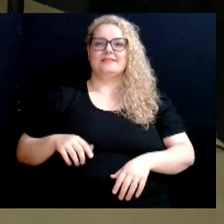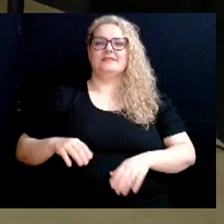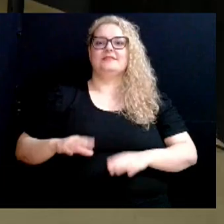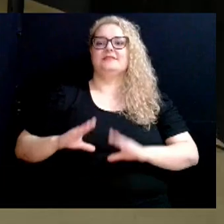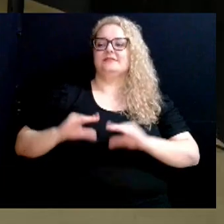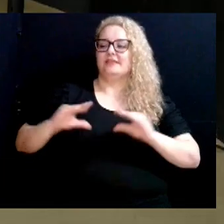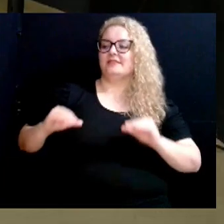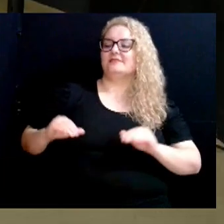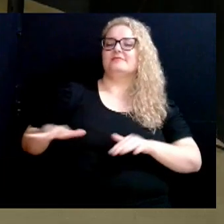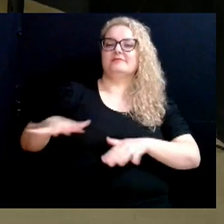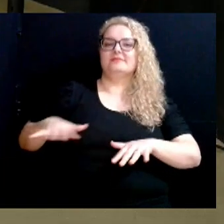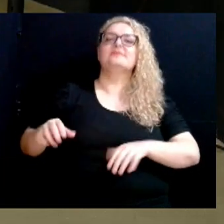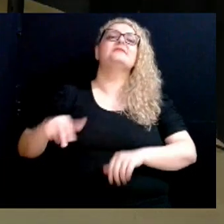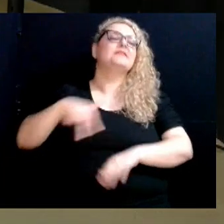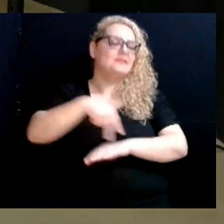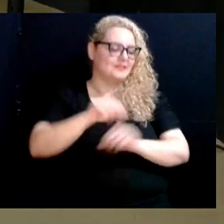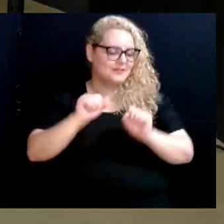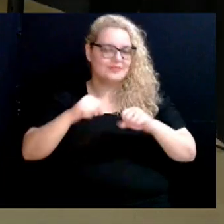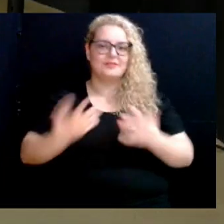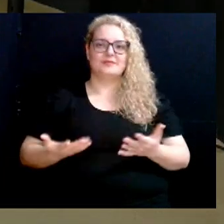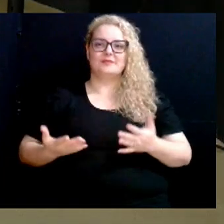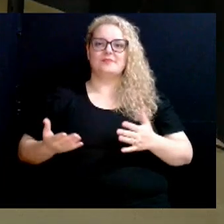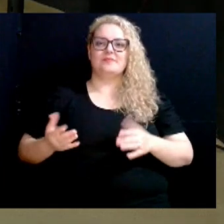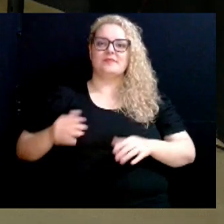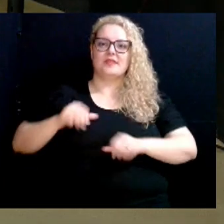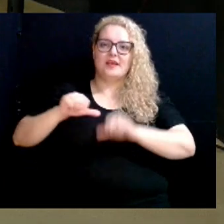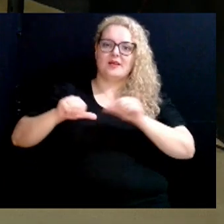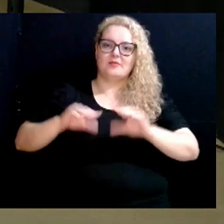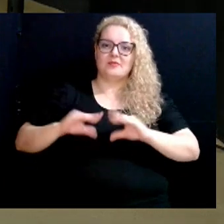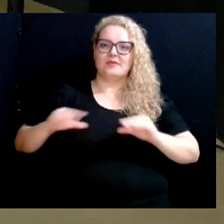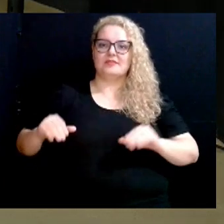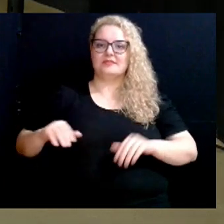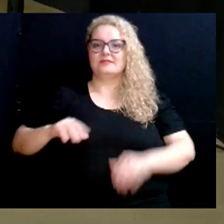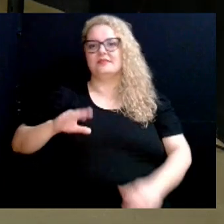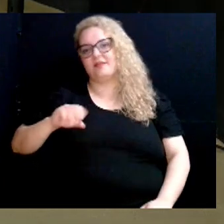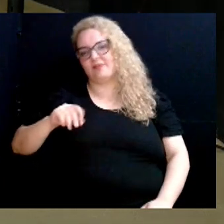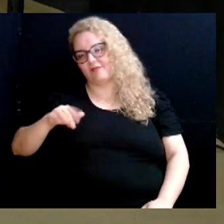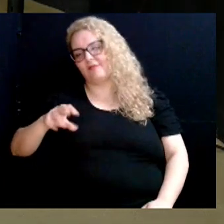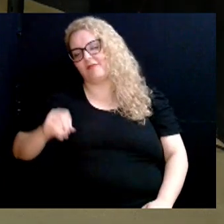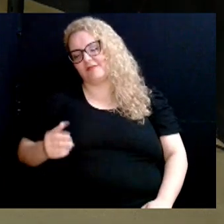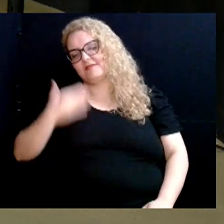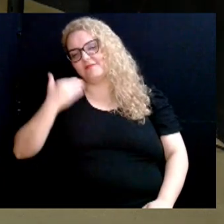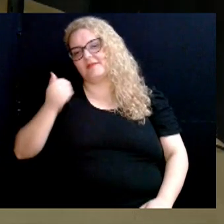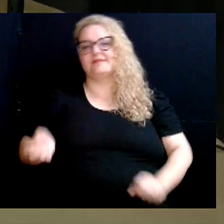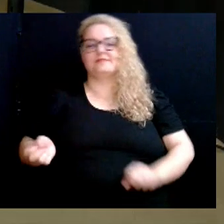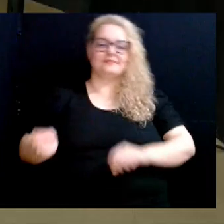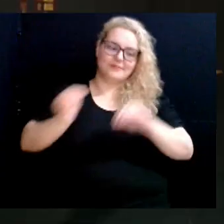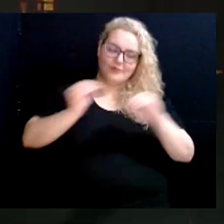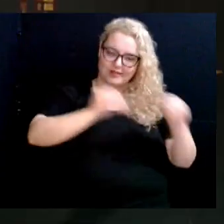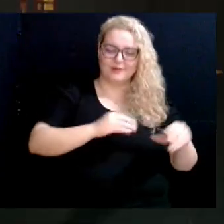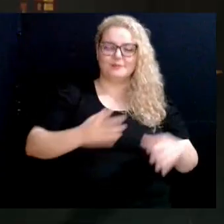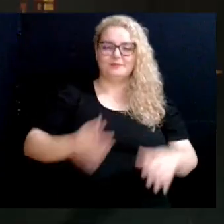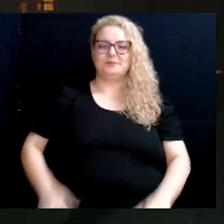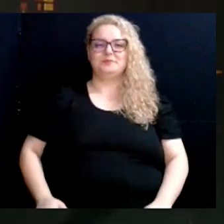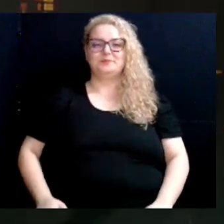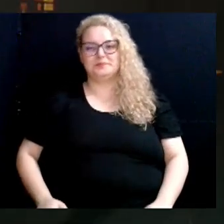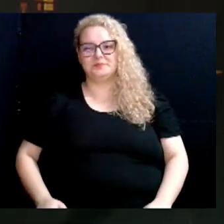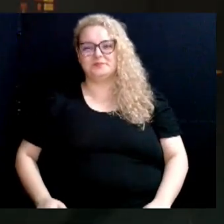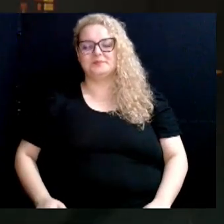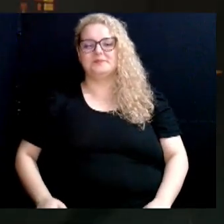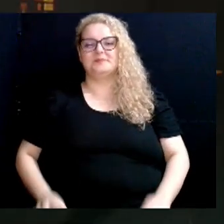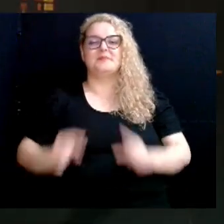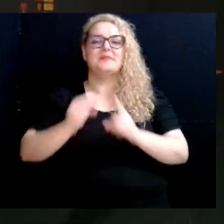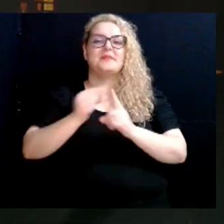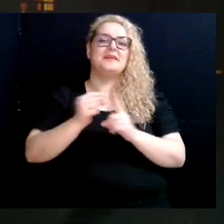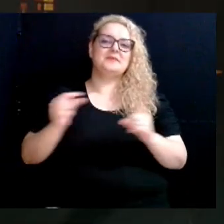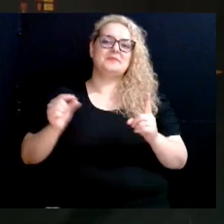conforto. e fez você. Sair da zona de conforto é importante. Isso. Fazer diferente. E no final, gente, uma frase para